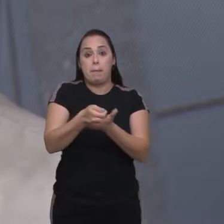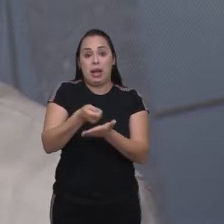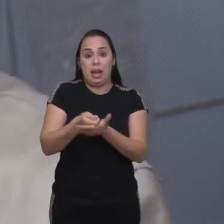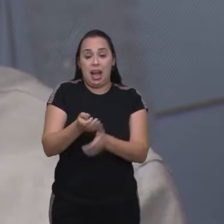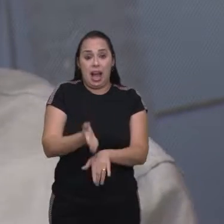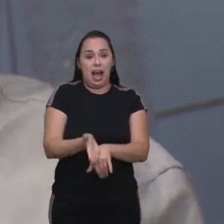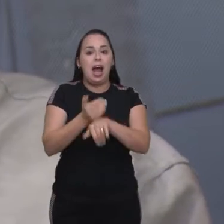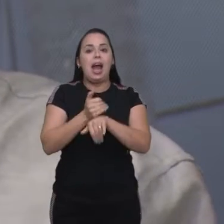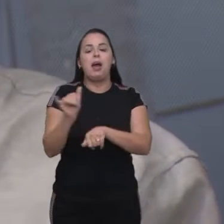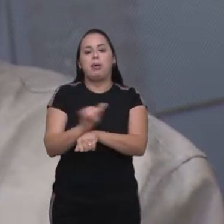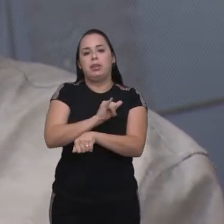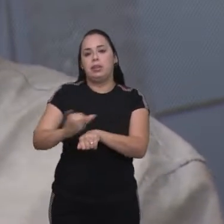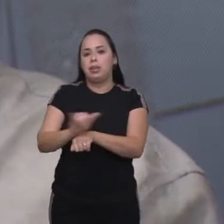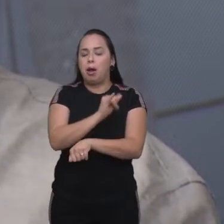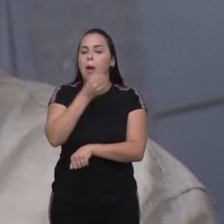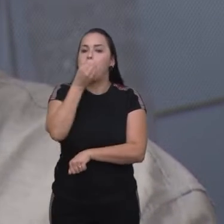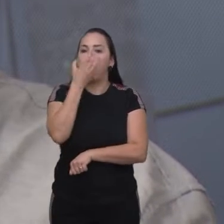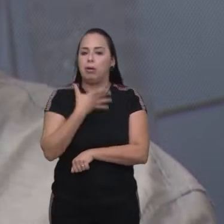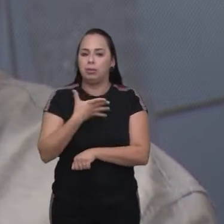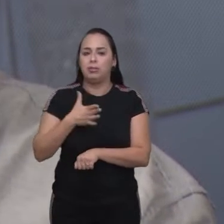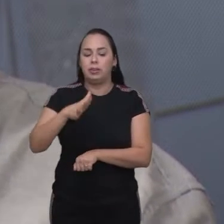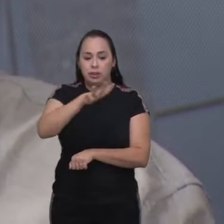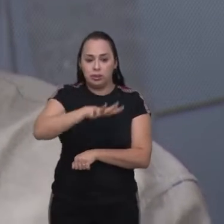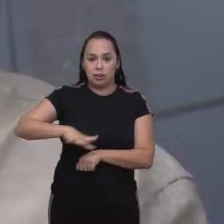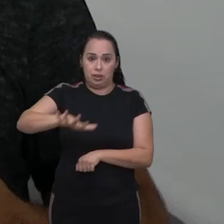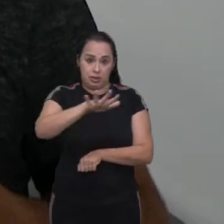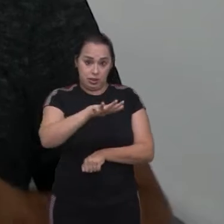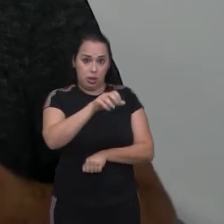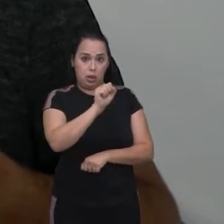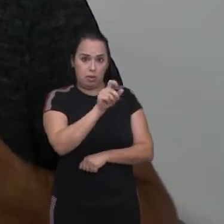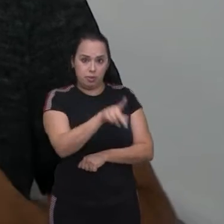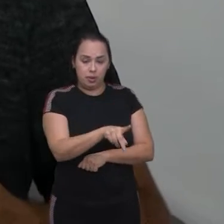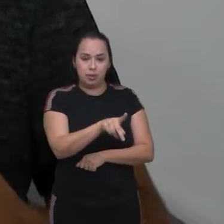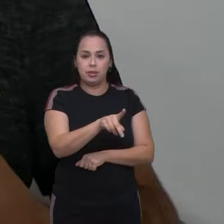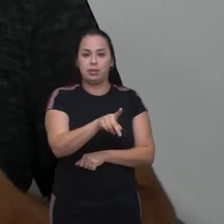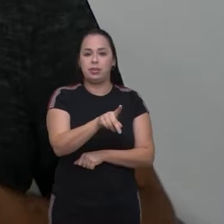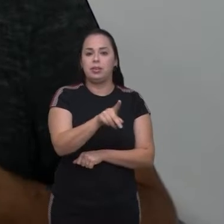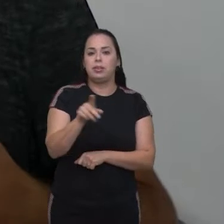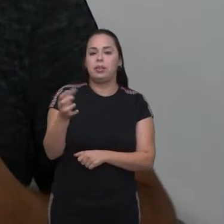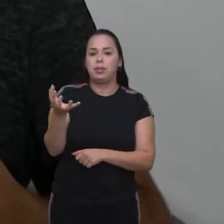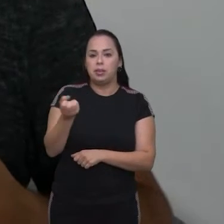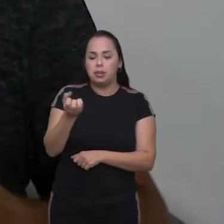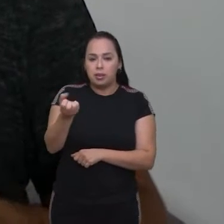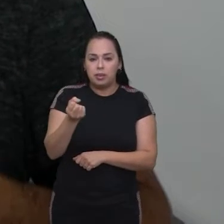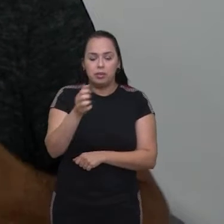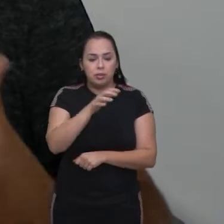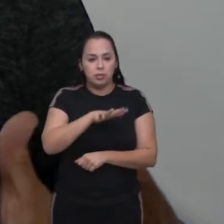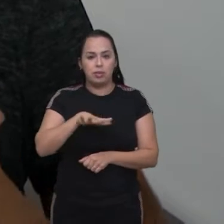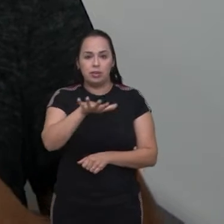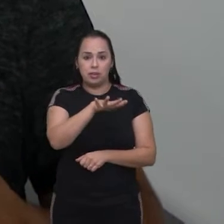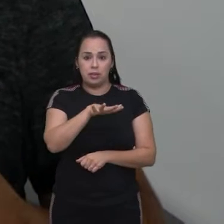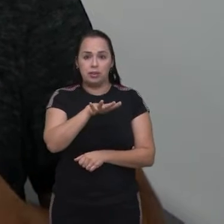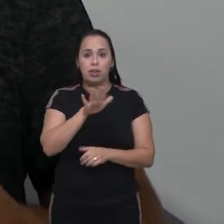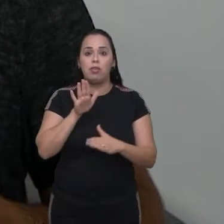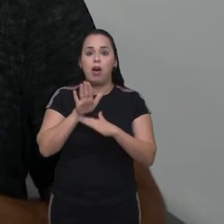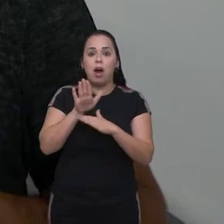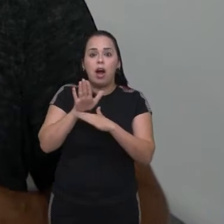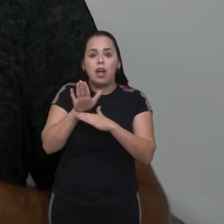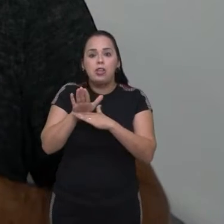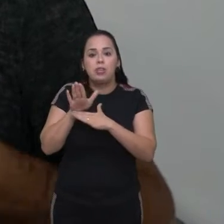que a antecipação foi uma boa estratégia econômica. Esse público, né, os aposentados, eles